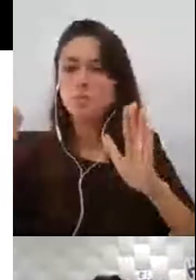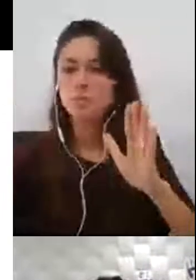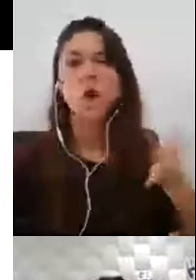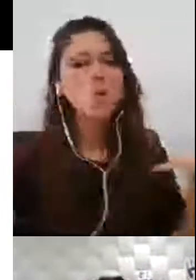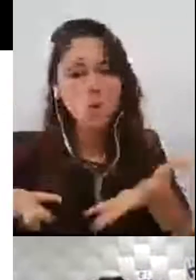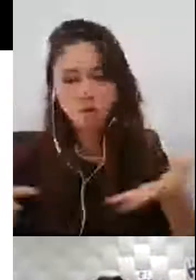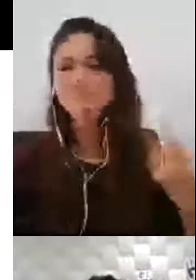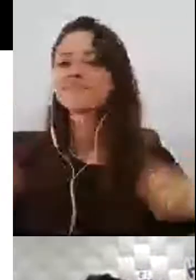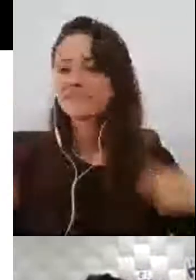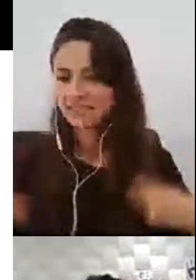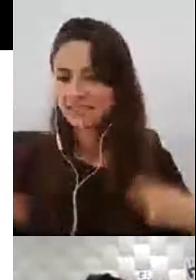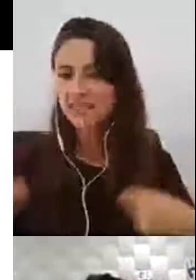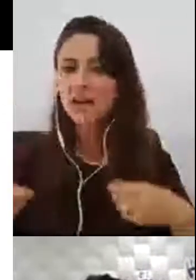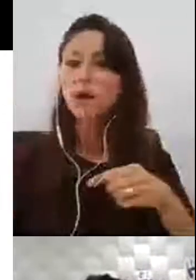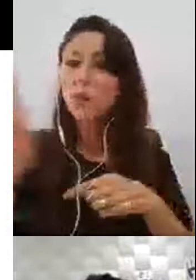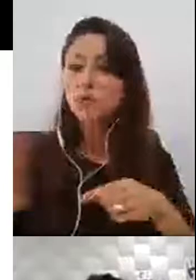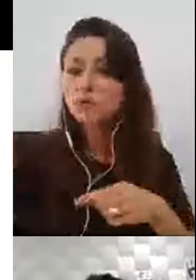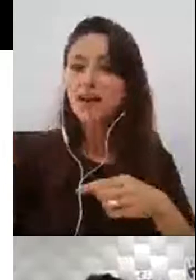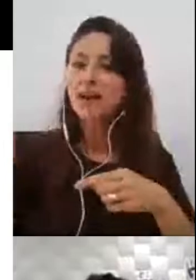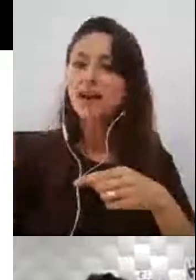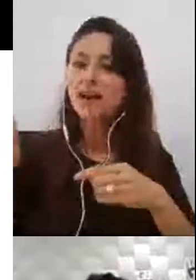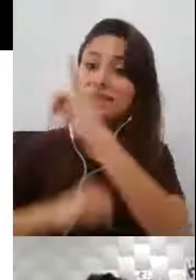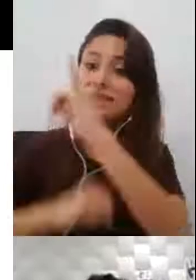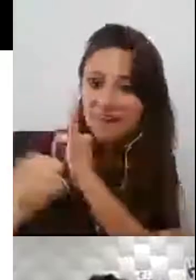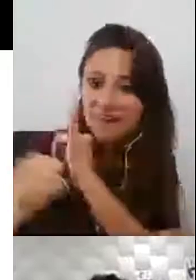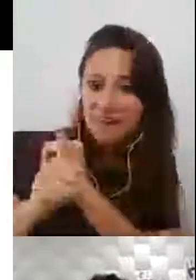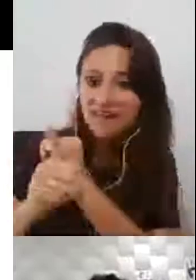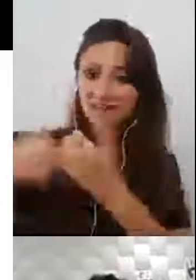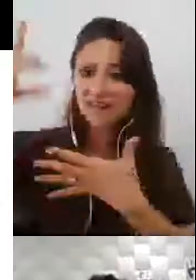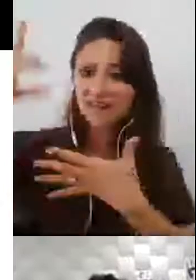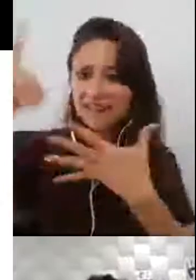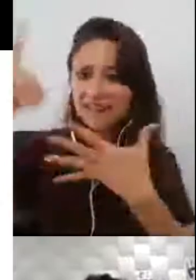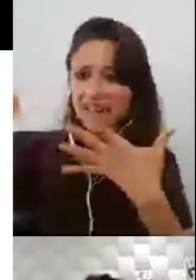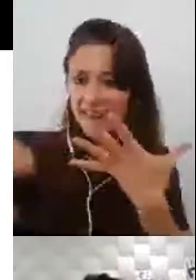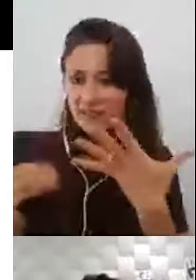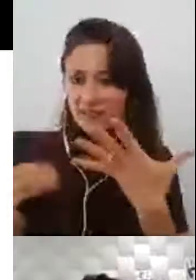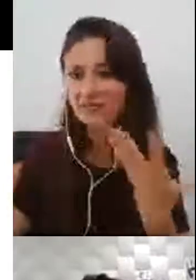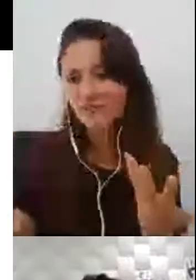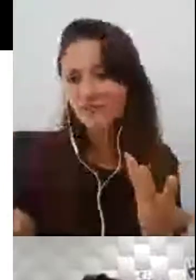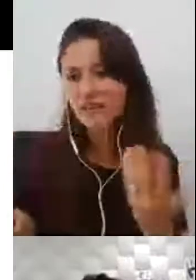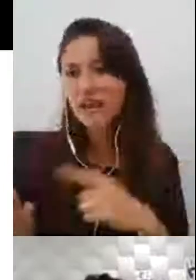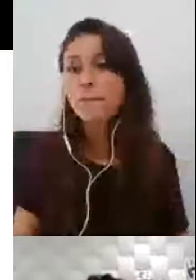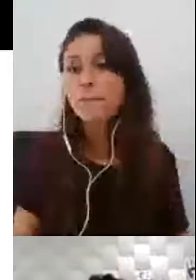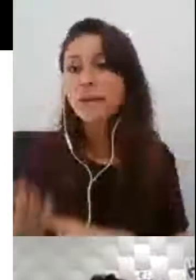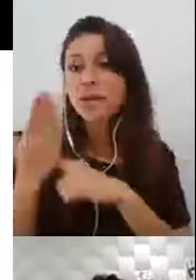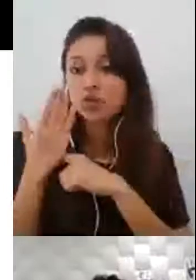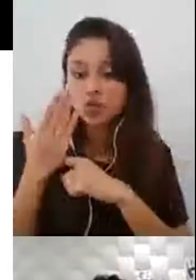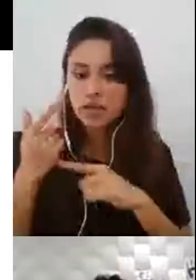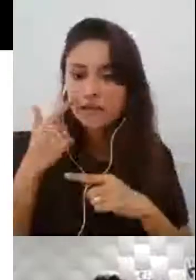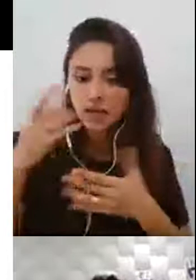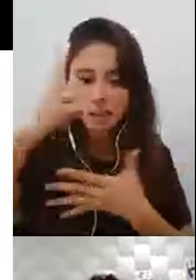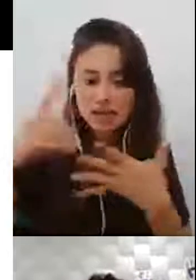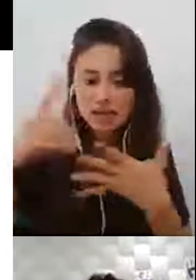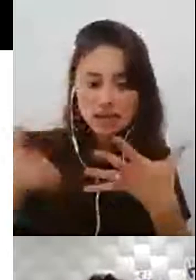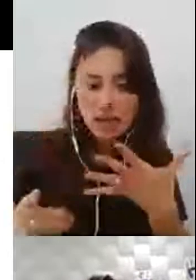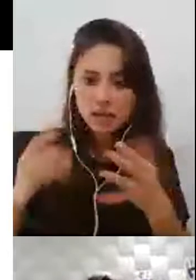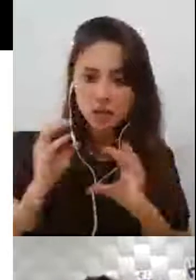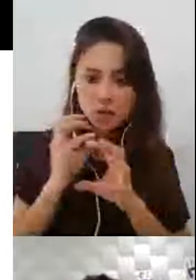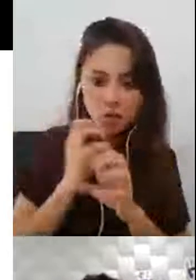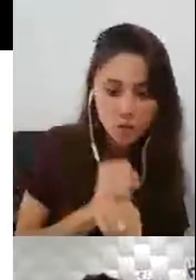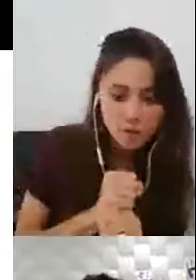dos dados, a internet das coisas como uma ferramenta para nos gerir dados e esses dados a gente